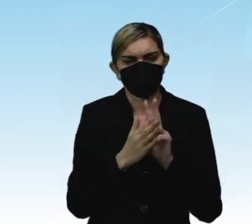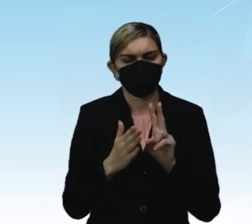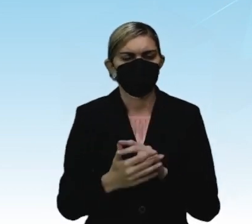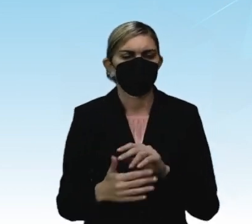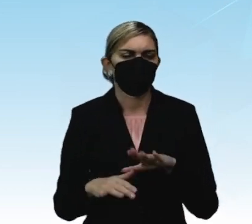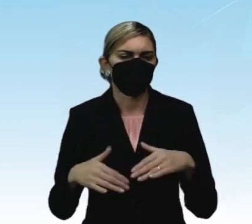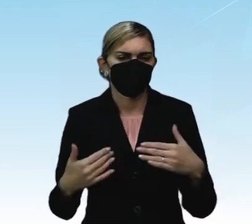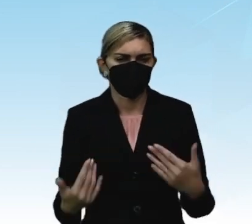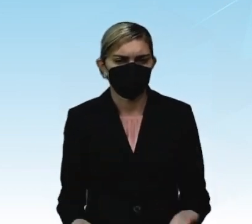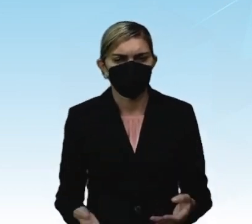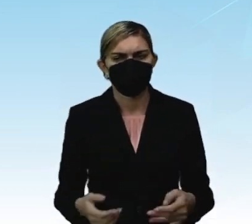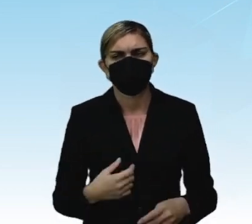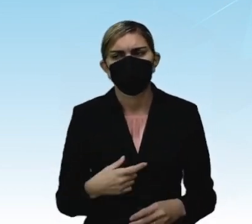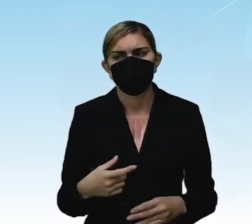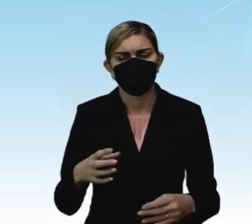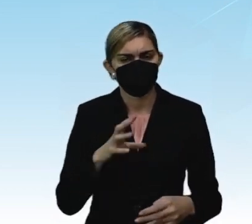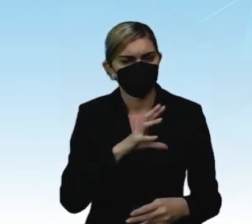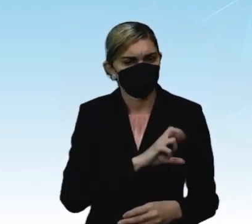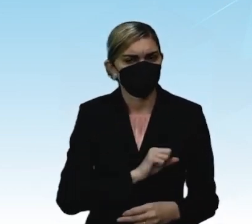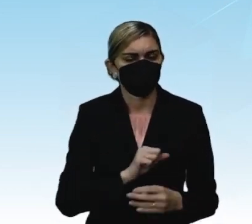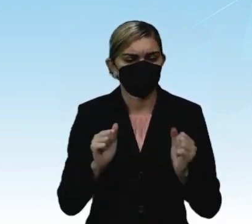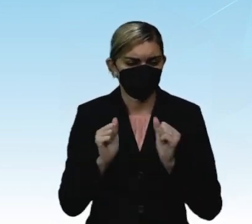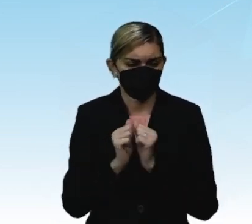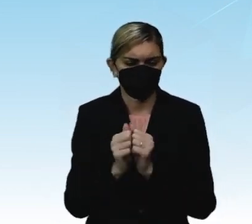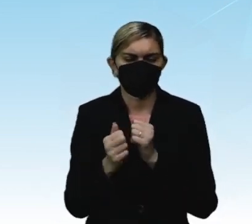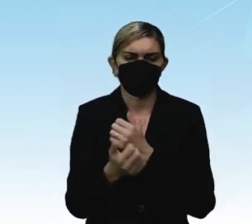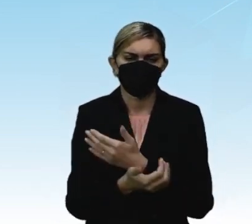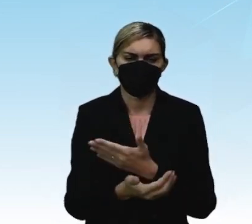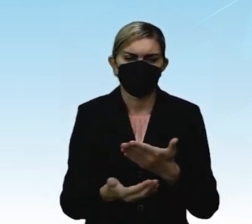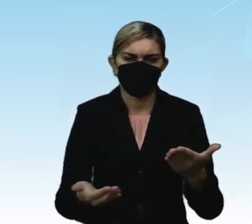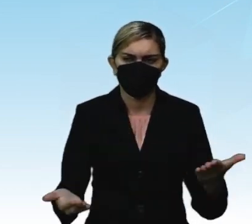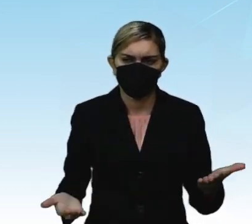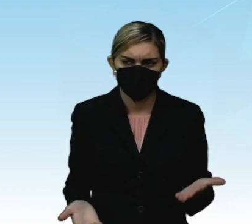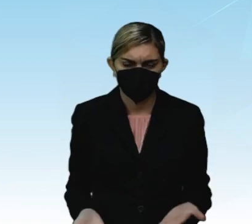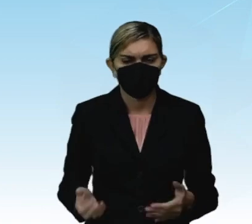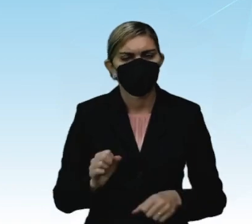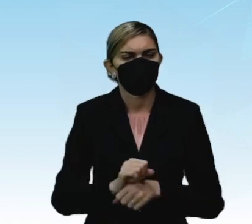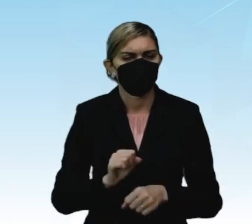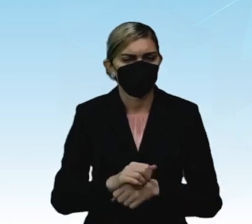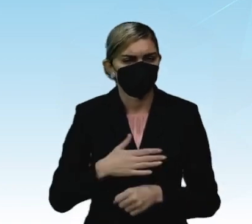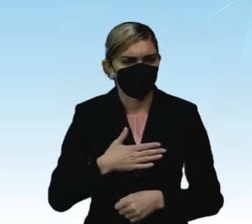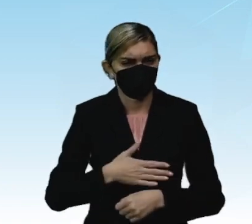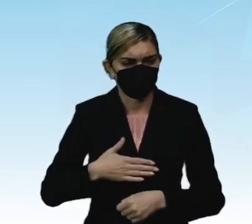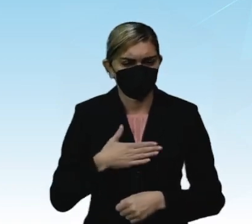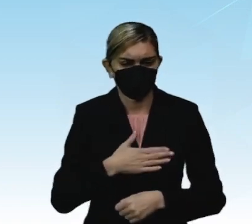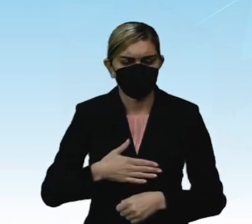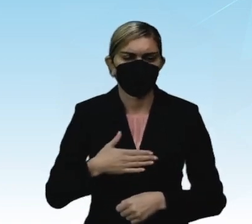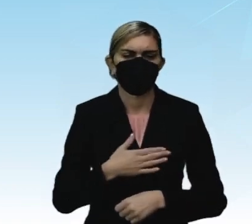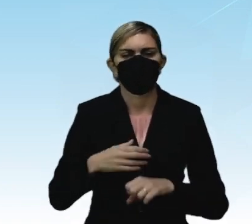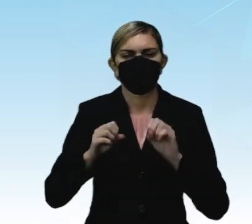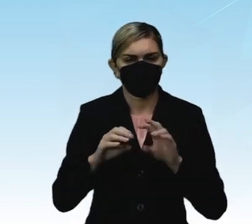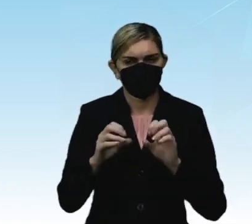meus amores, amei estar com vocês. Espero que vocês tenham gostado da nossa